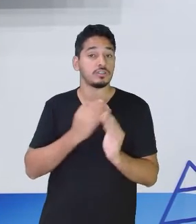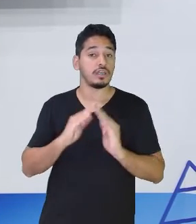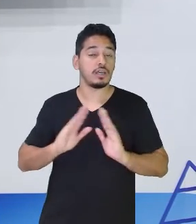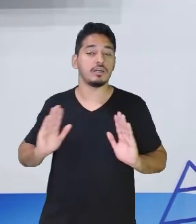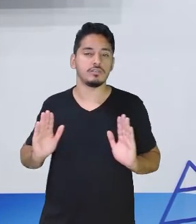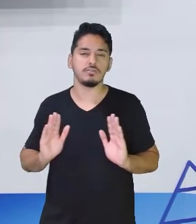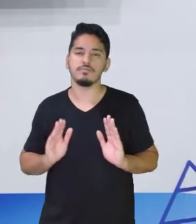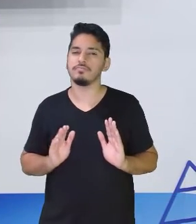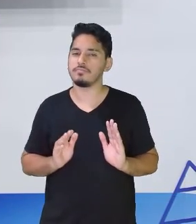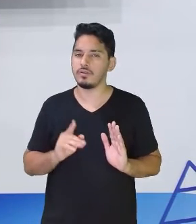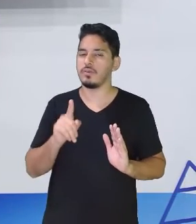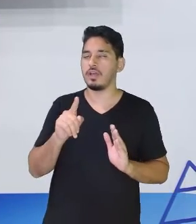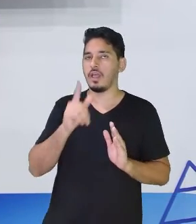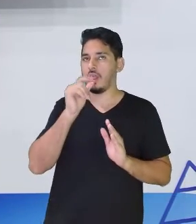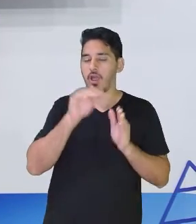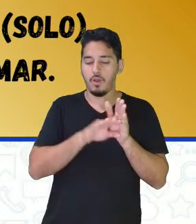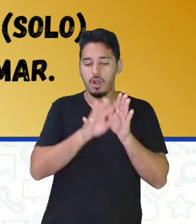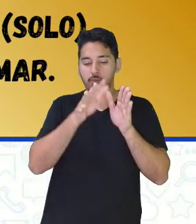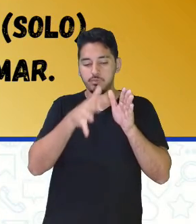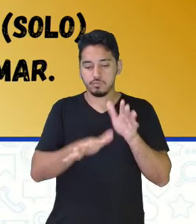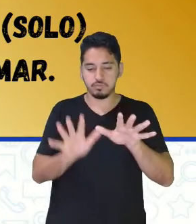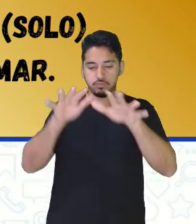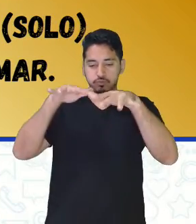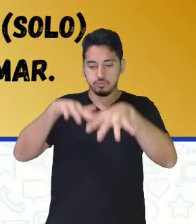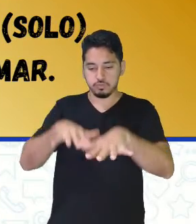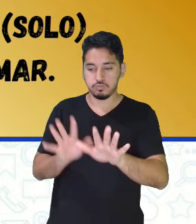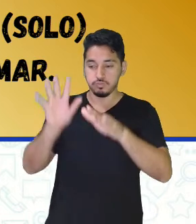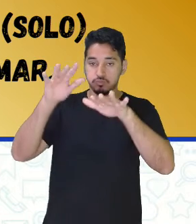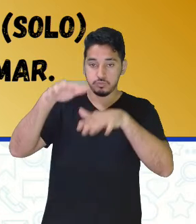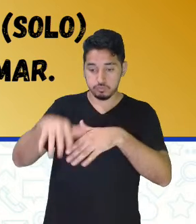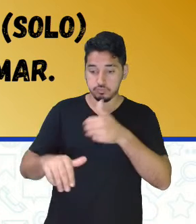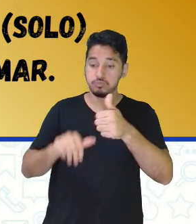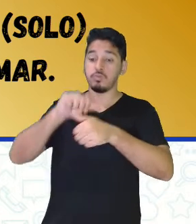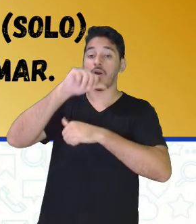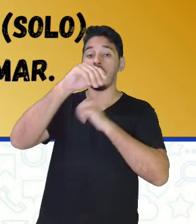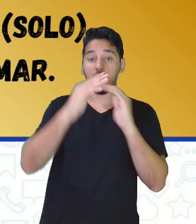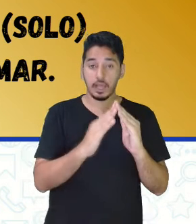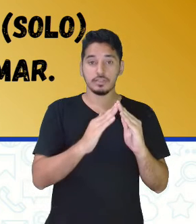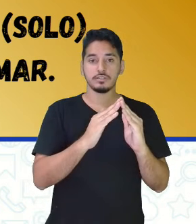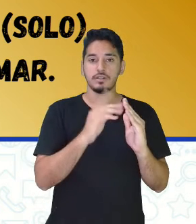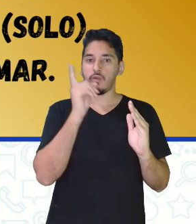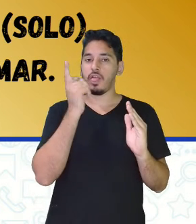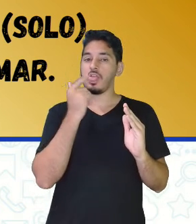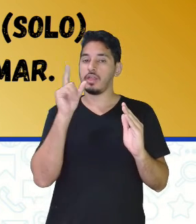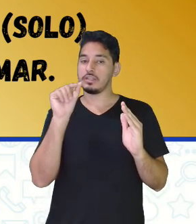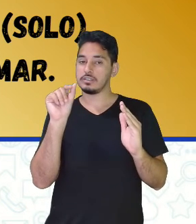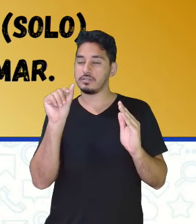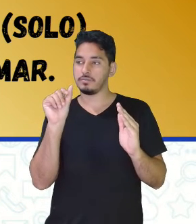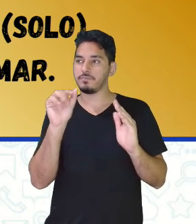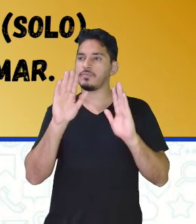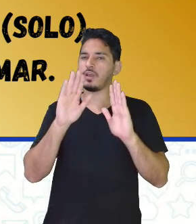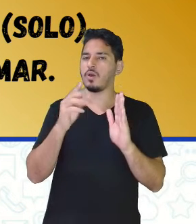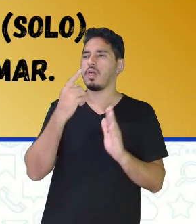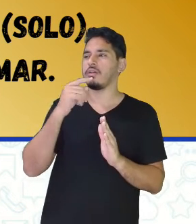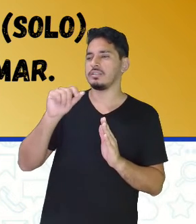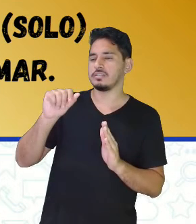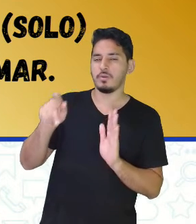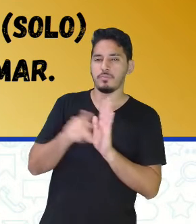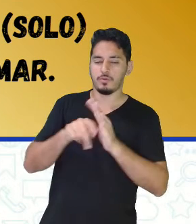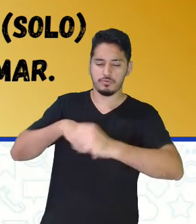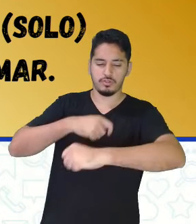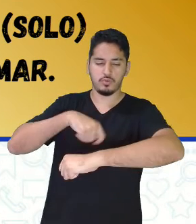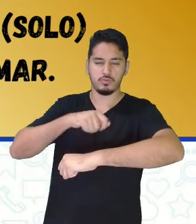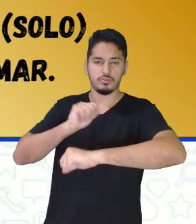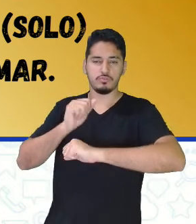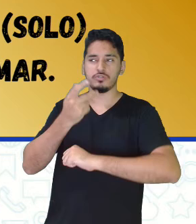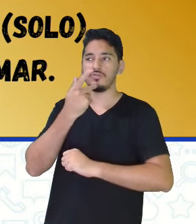caminho da água do mar até a nossa casa. Agora, o sal, o nosso sal de cozinha, ele pode